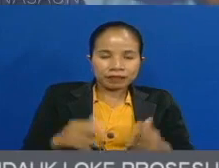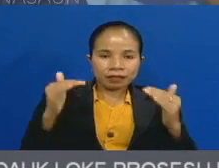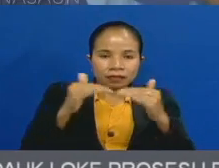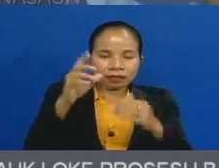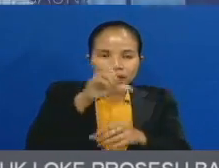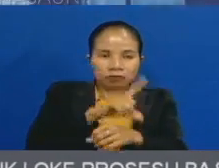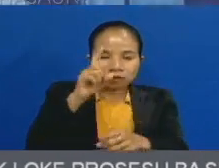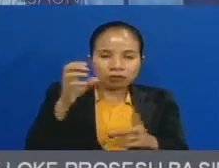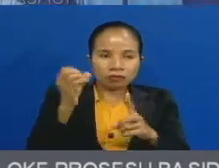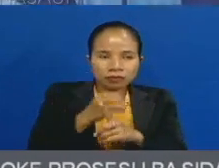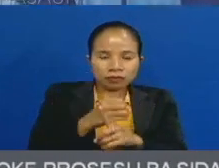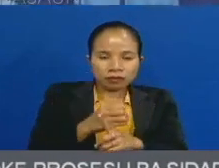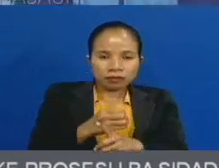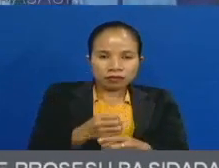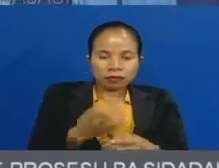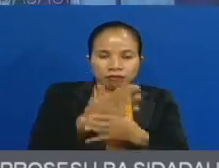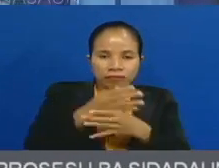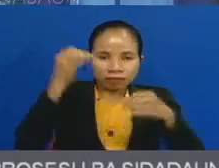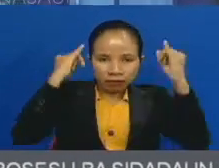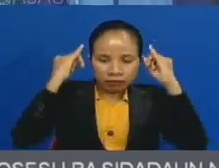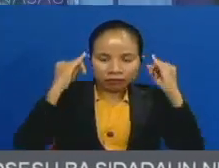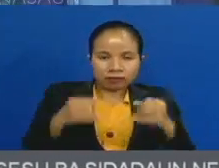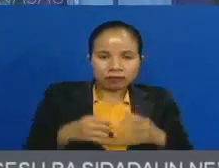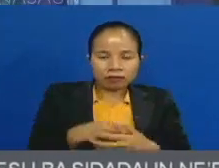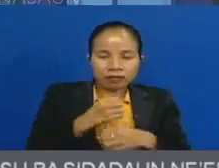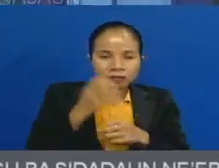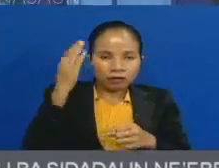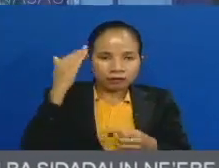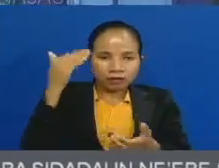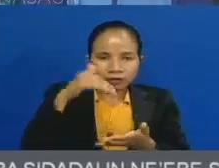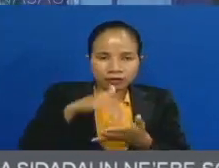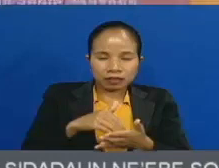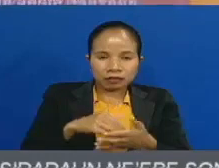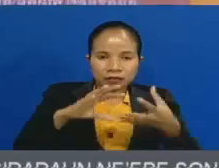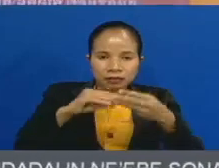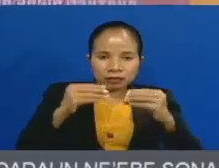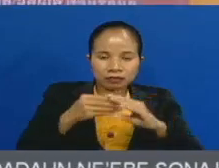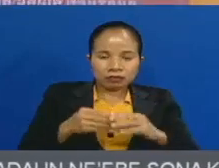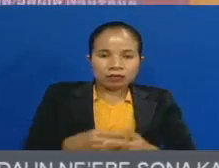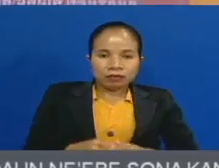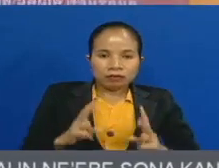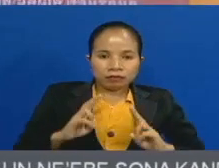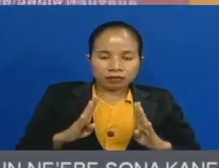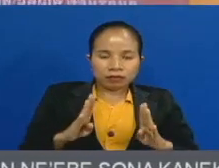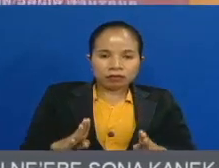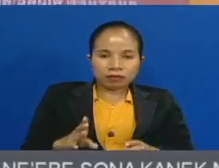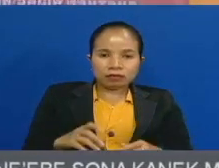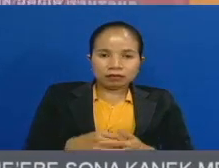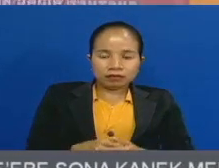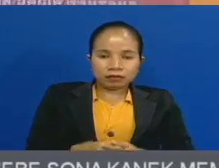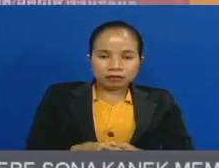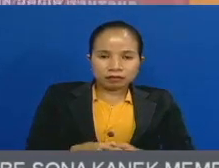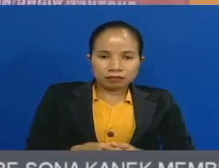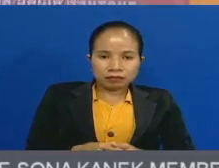Ida, objetivo, partilha informação. O halo reflexão, ba memória, resistência, luta saudoso Nino Koni Santana.